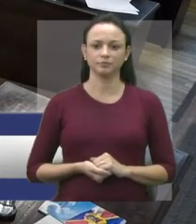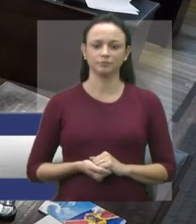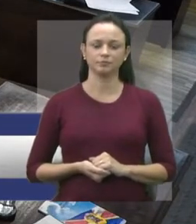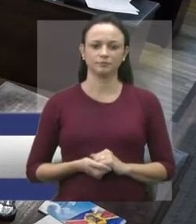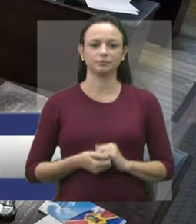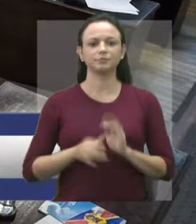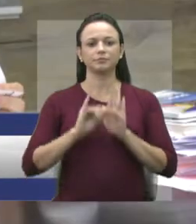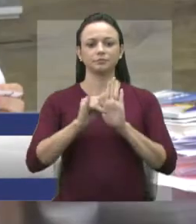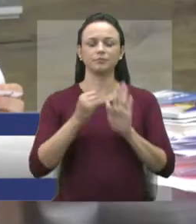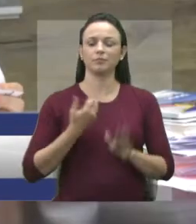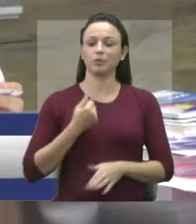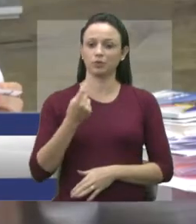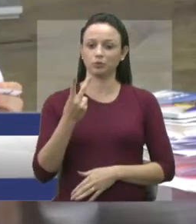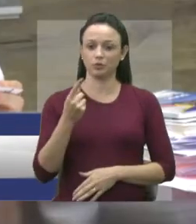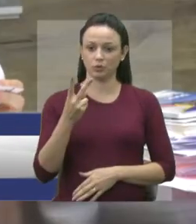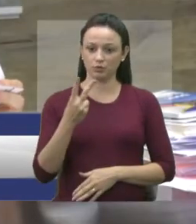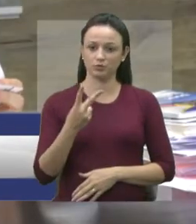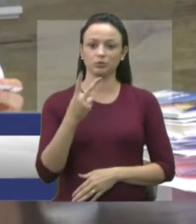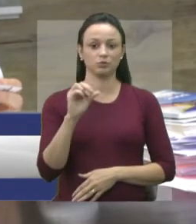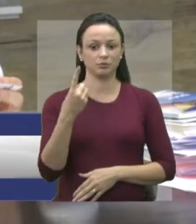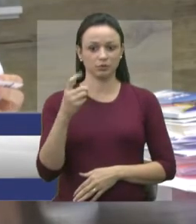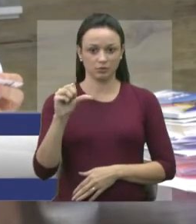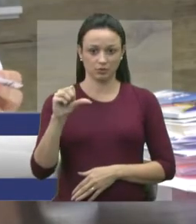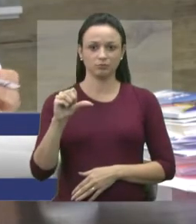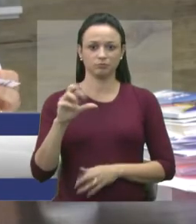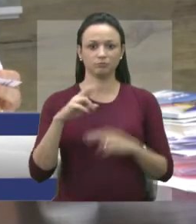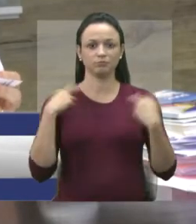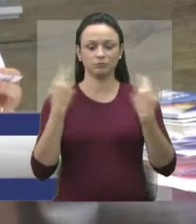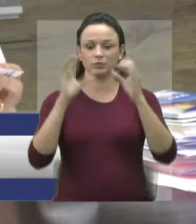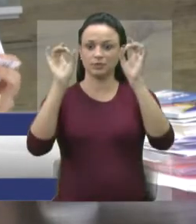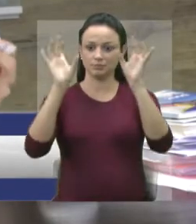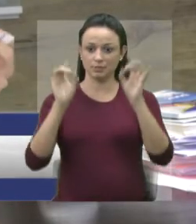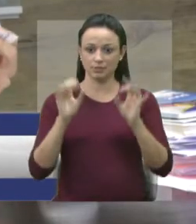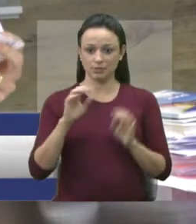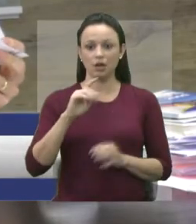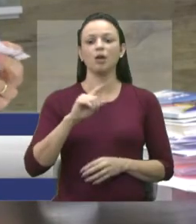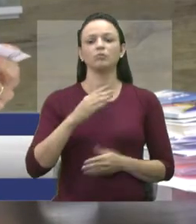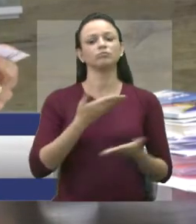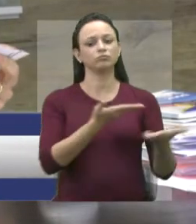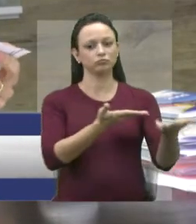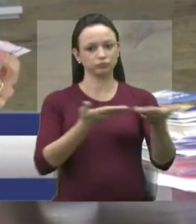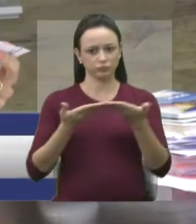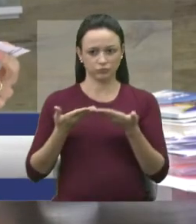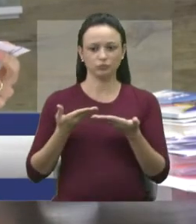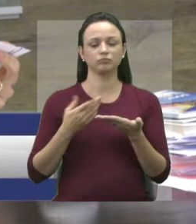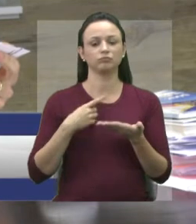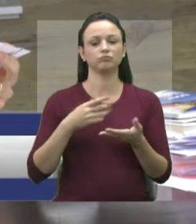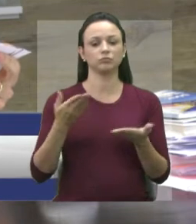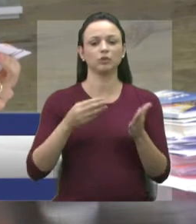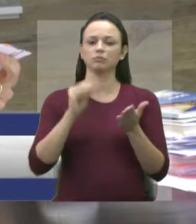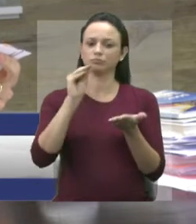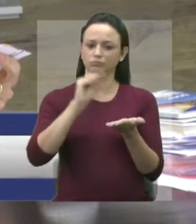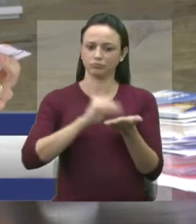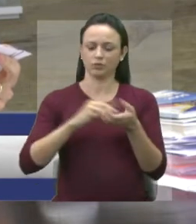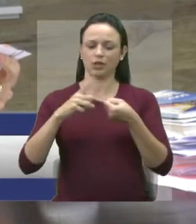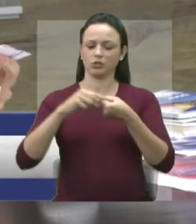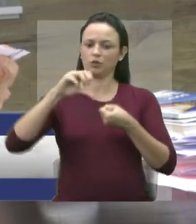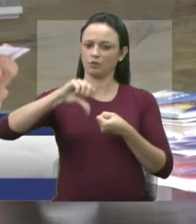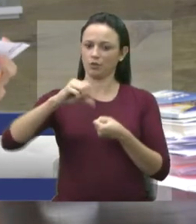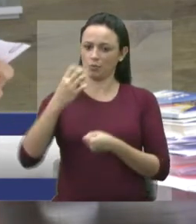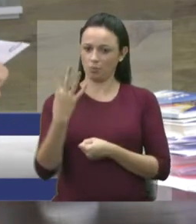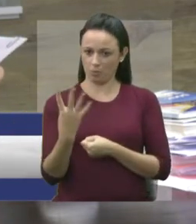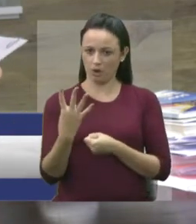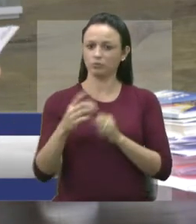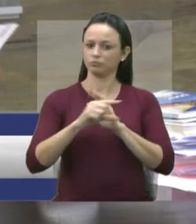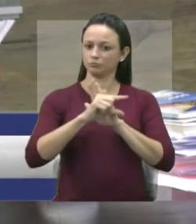Edital número 12/2019, sessão solene e convocação. Ficam pelo presente, nos termos do artigo 94, caput